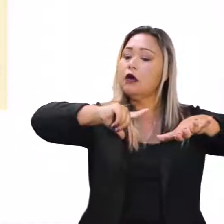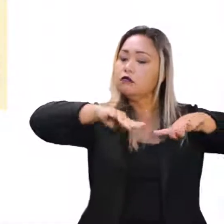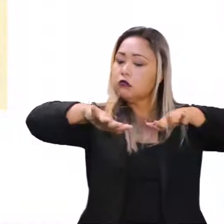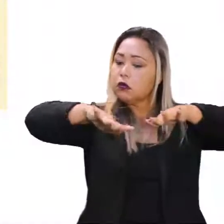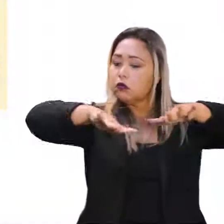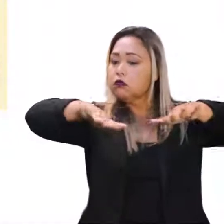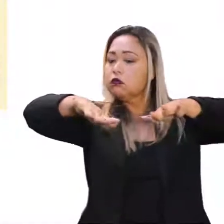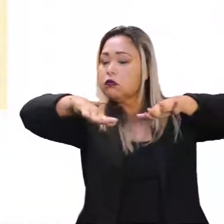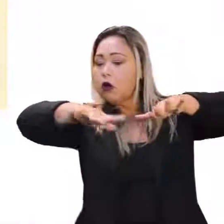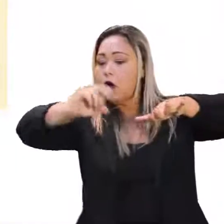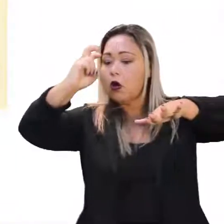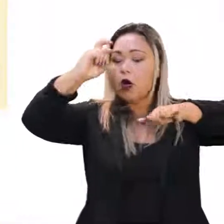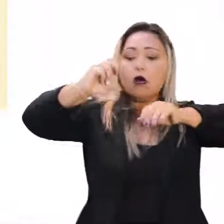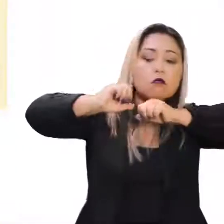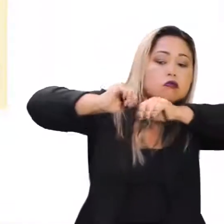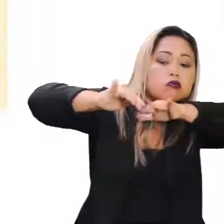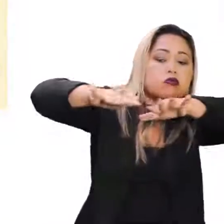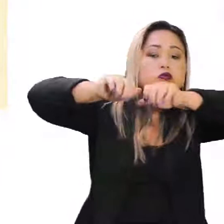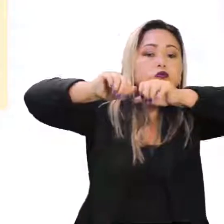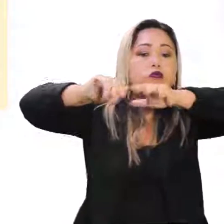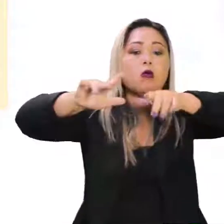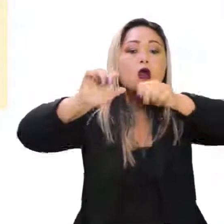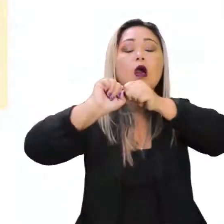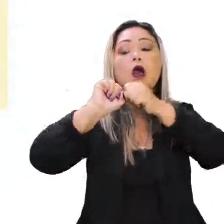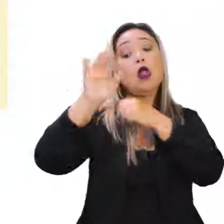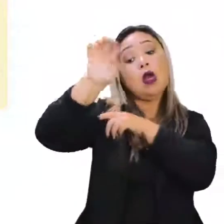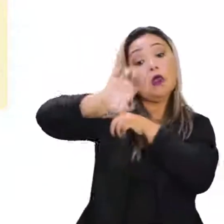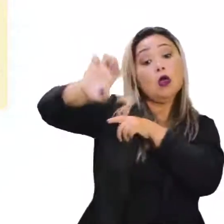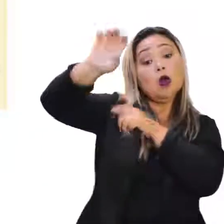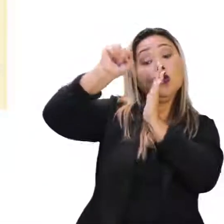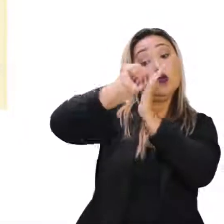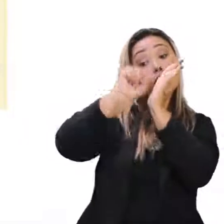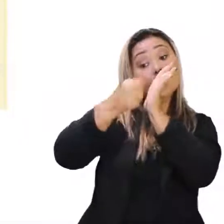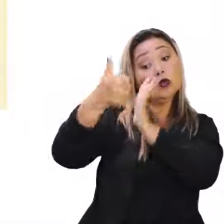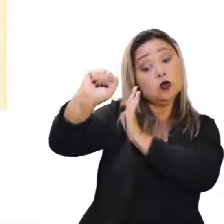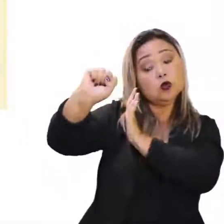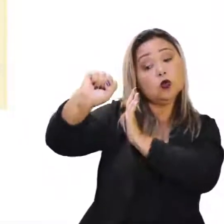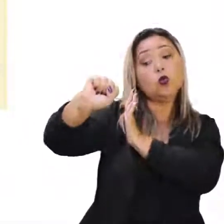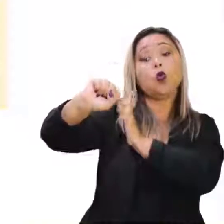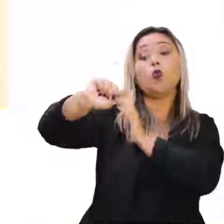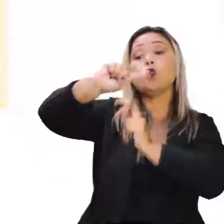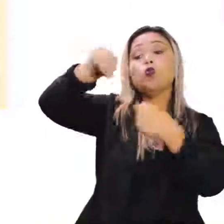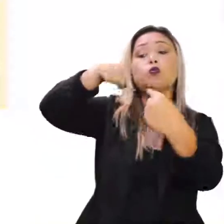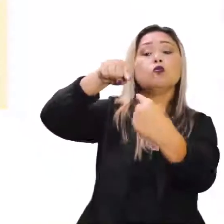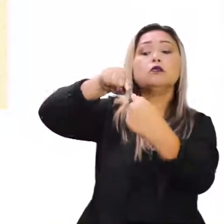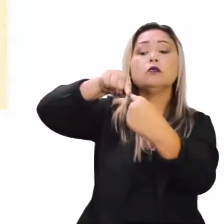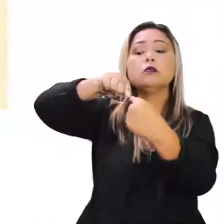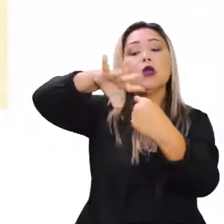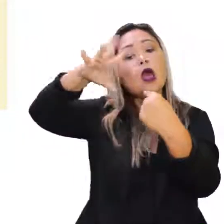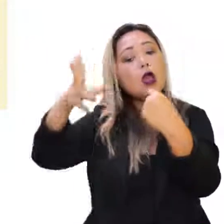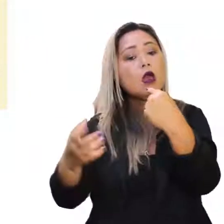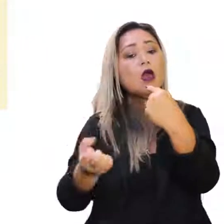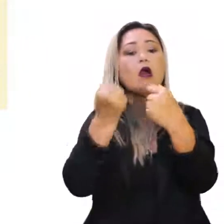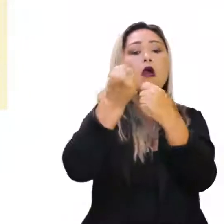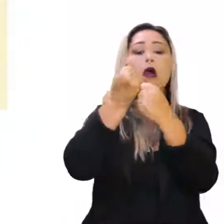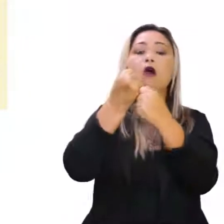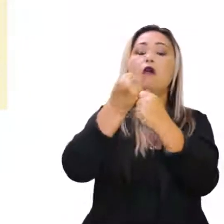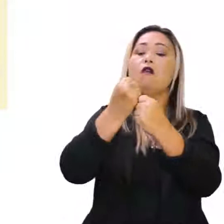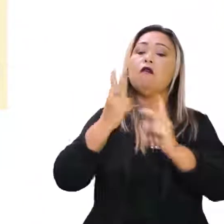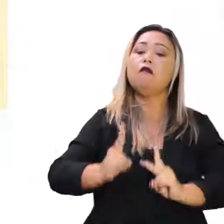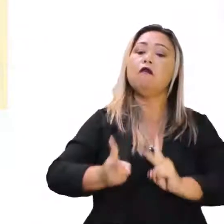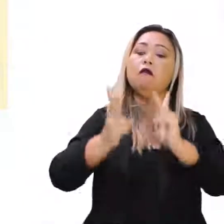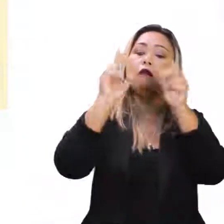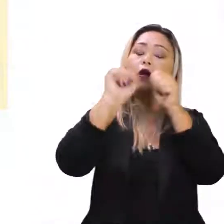século XVIII, com o objetivo principal de resgatar os valores estéticos e